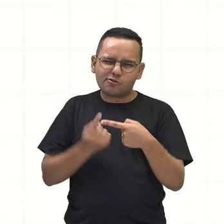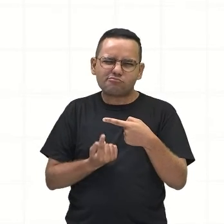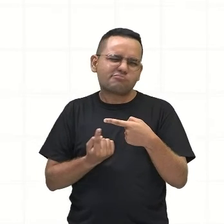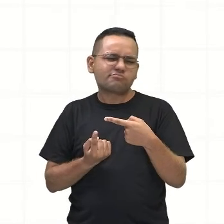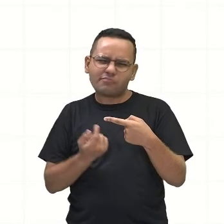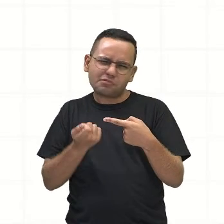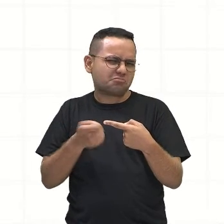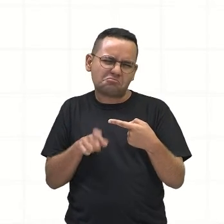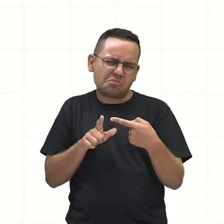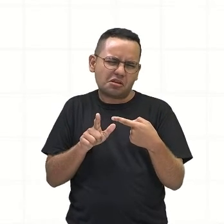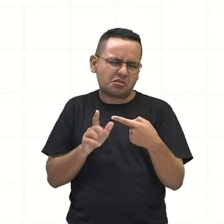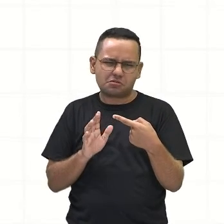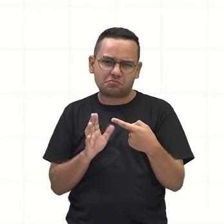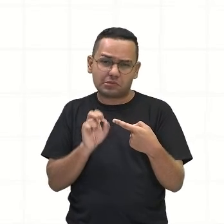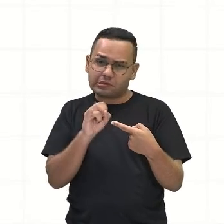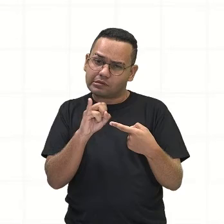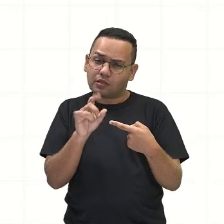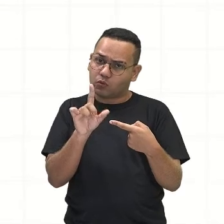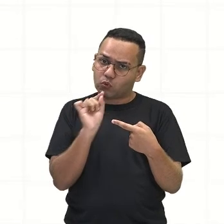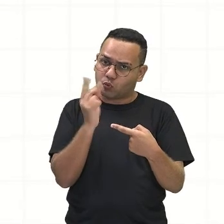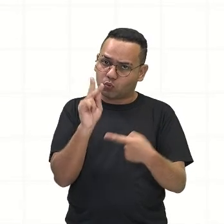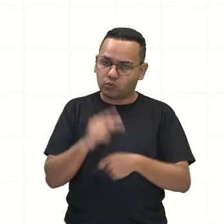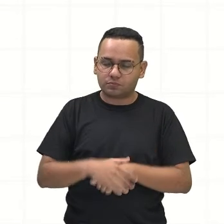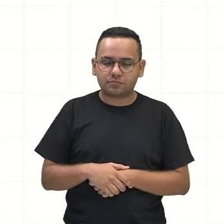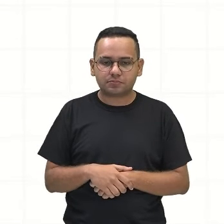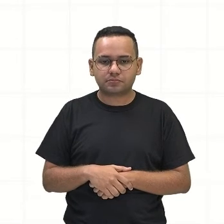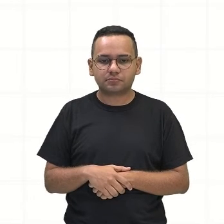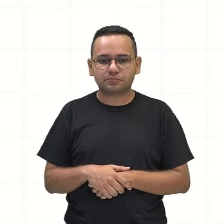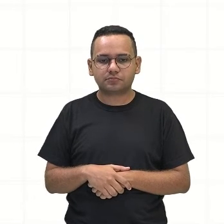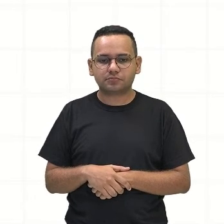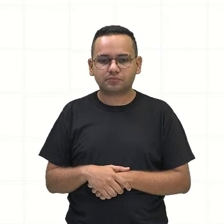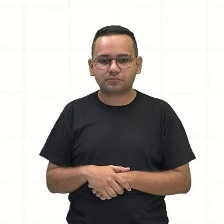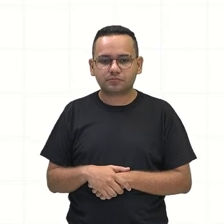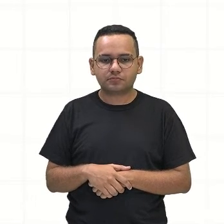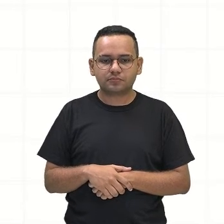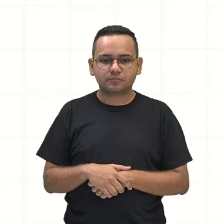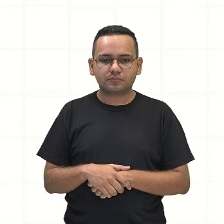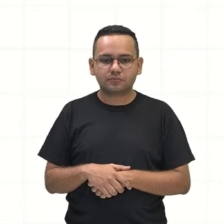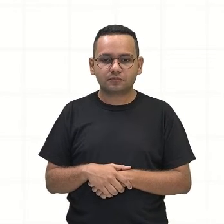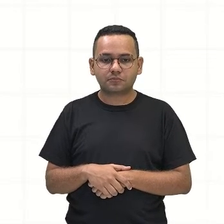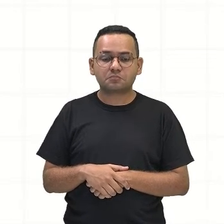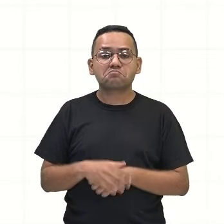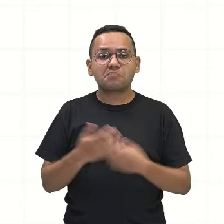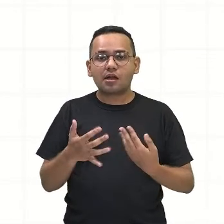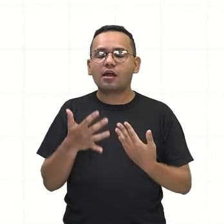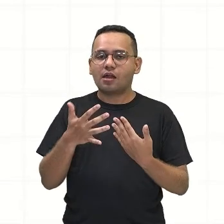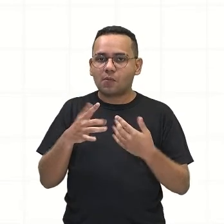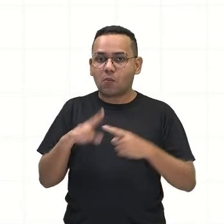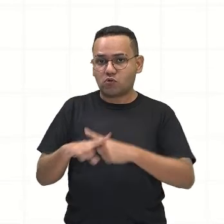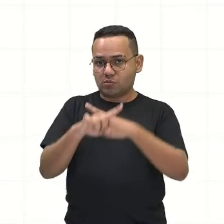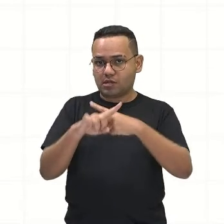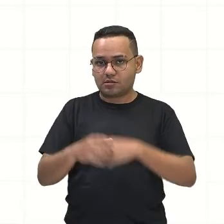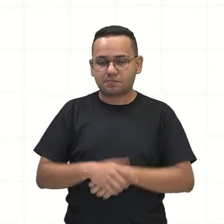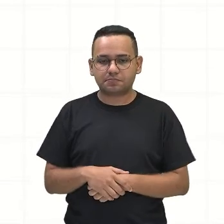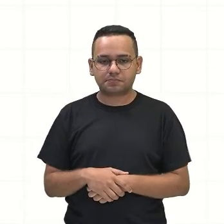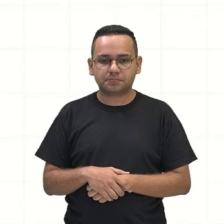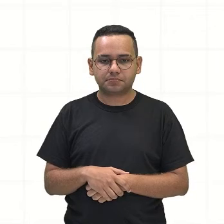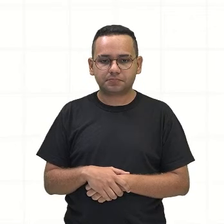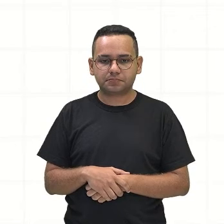né? Mas é uma multiplicação de fração, o denominador não aparece, mas é